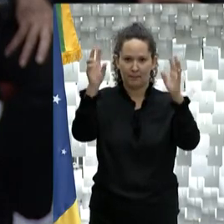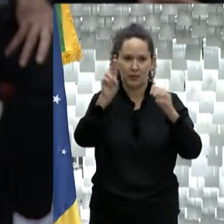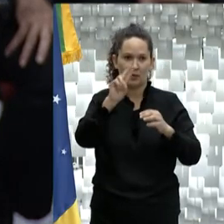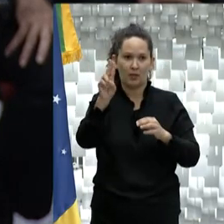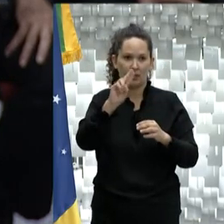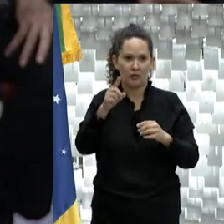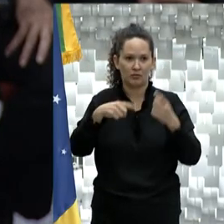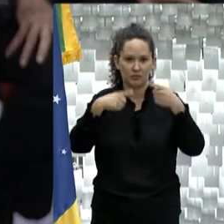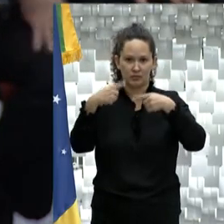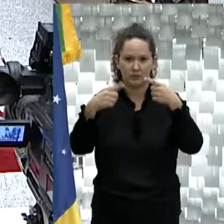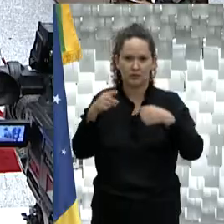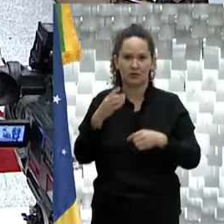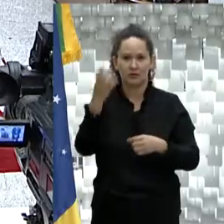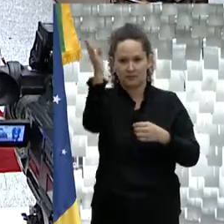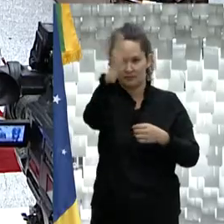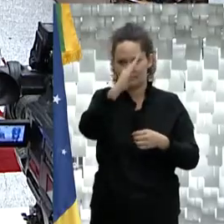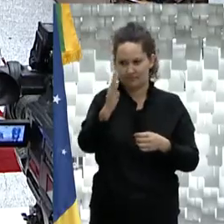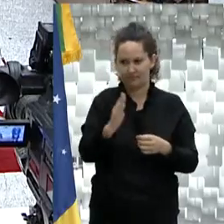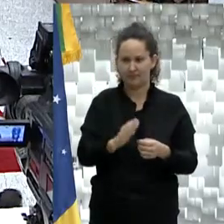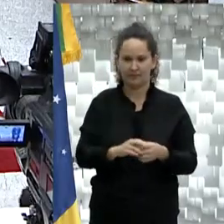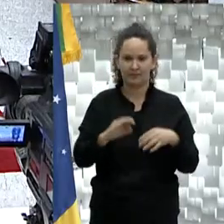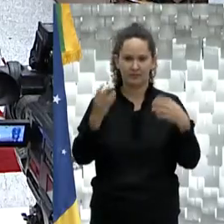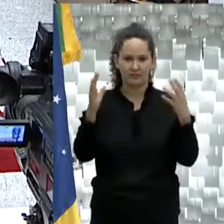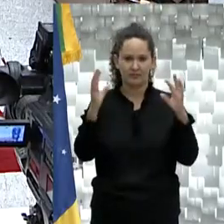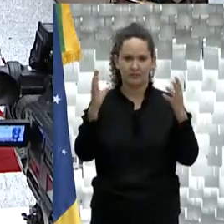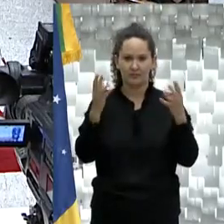da advocacia brasileira.